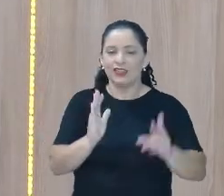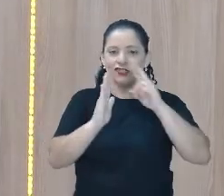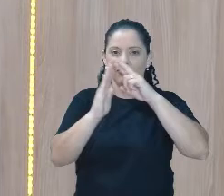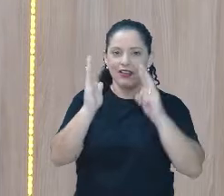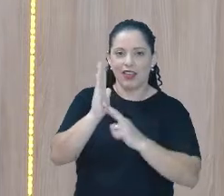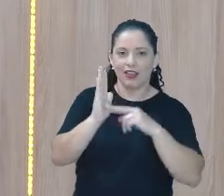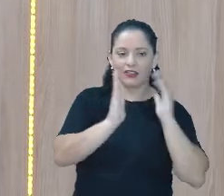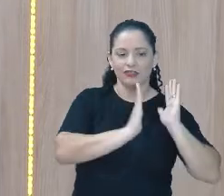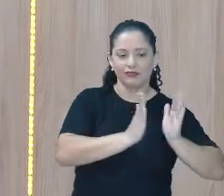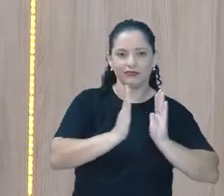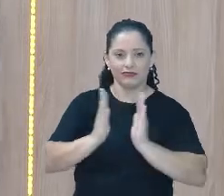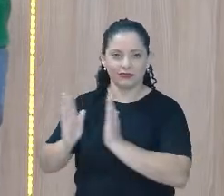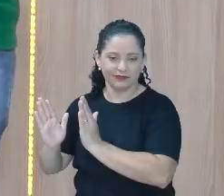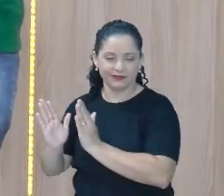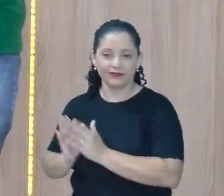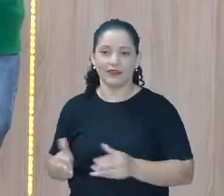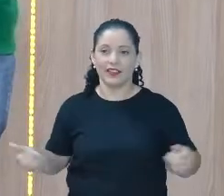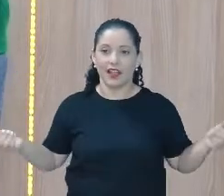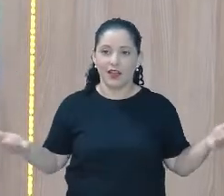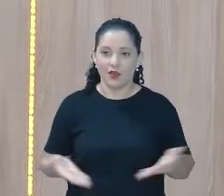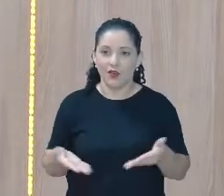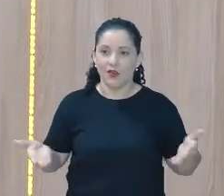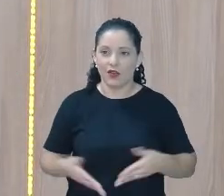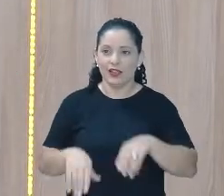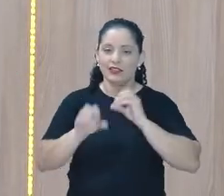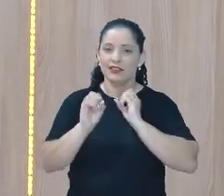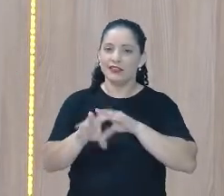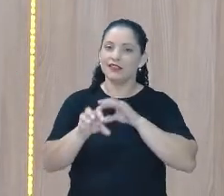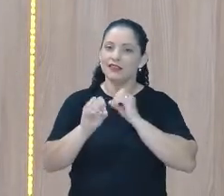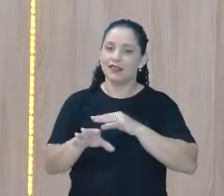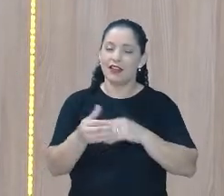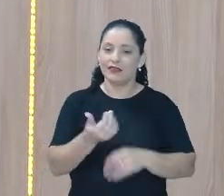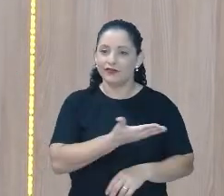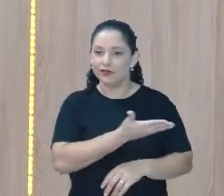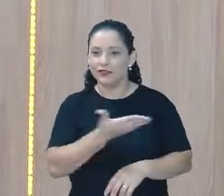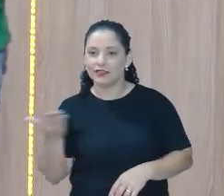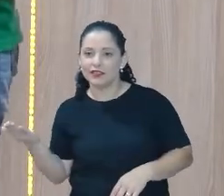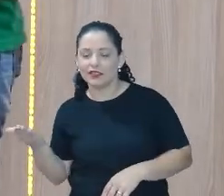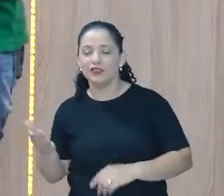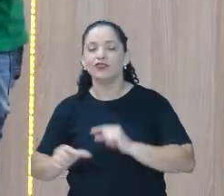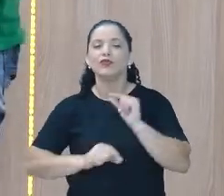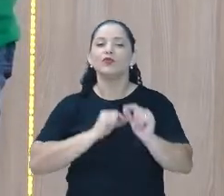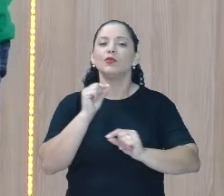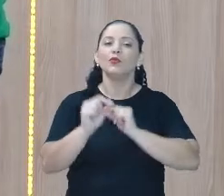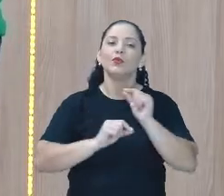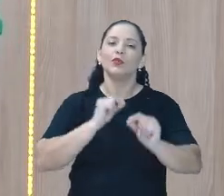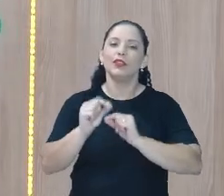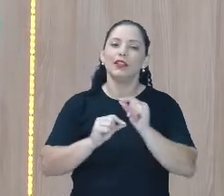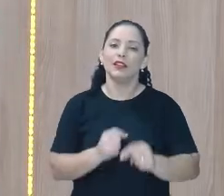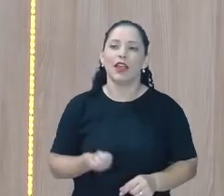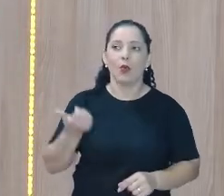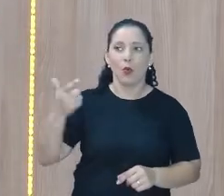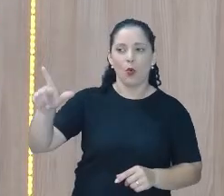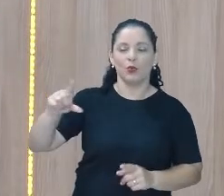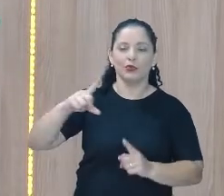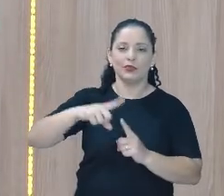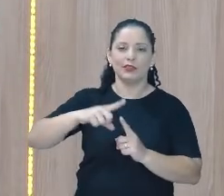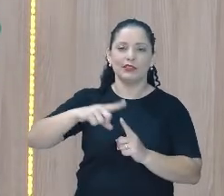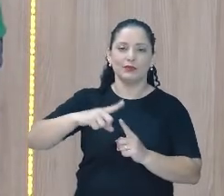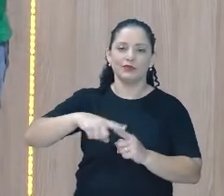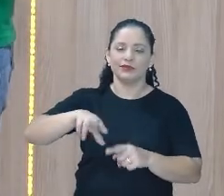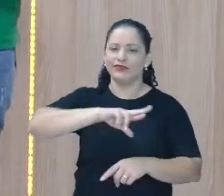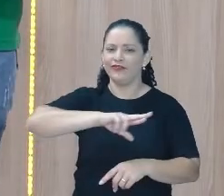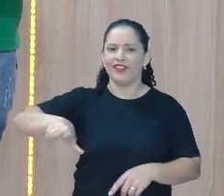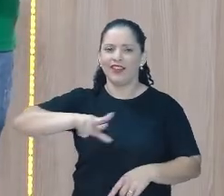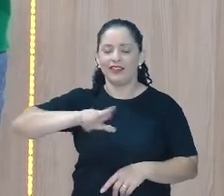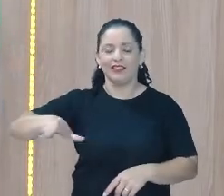passo, certo? Vou ensinar agora para você uma nova maneira, tá? Uma outra forma de